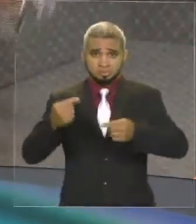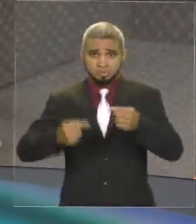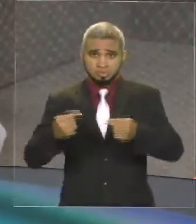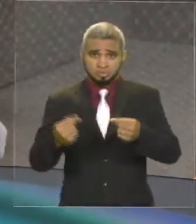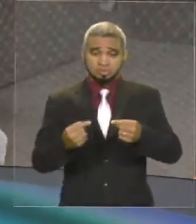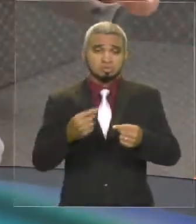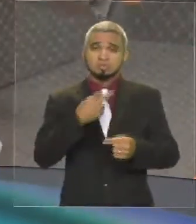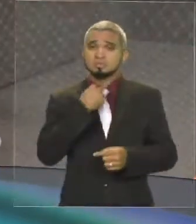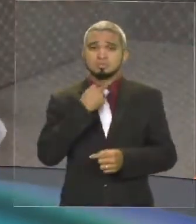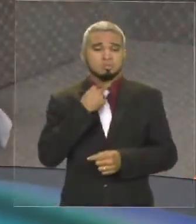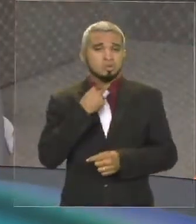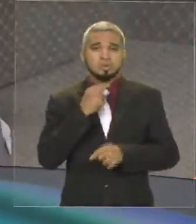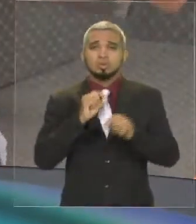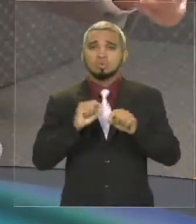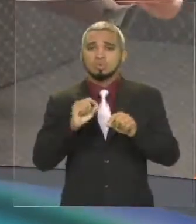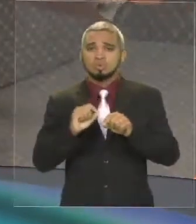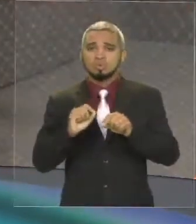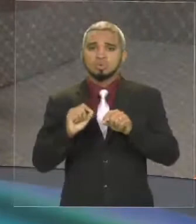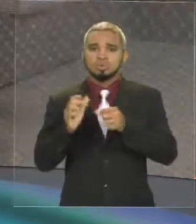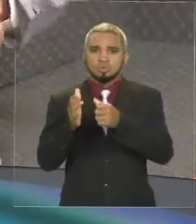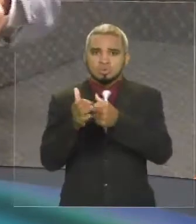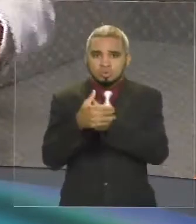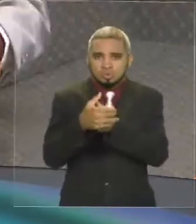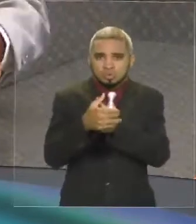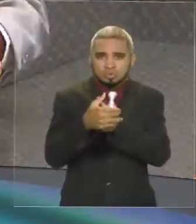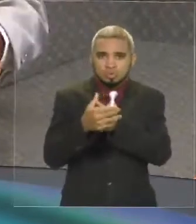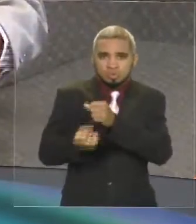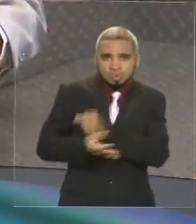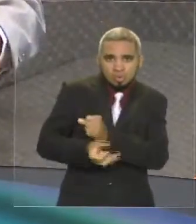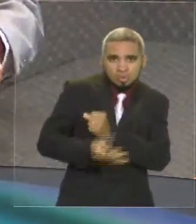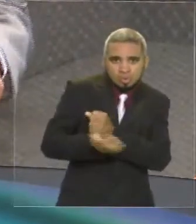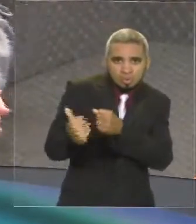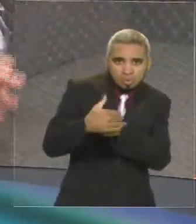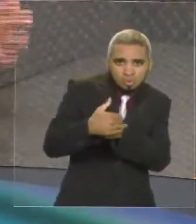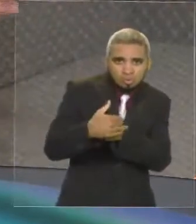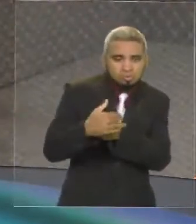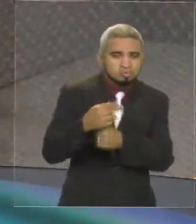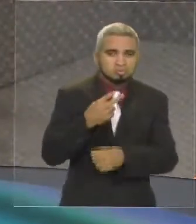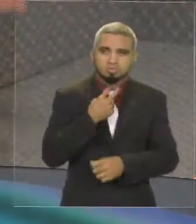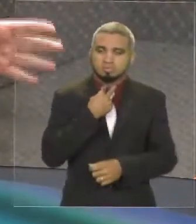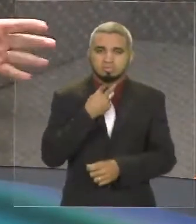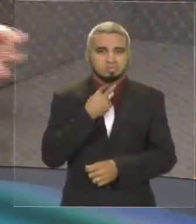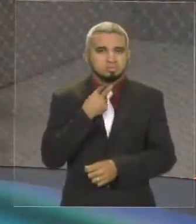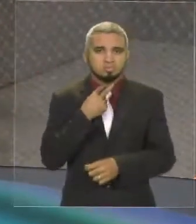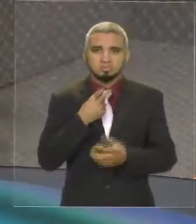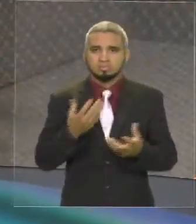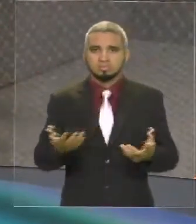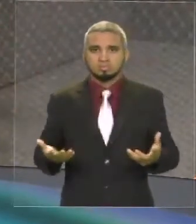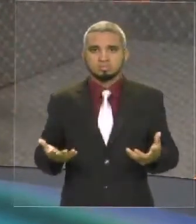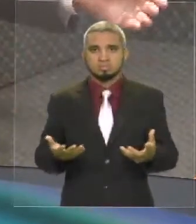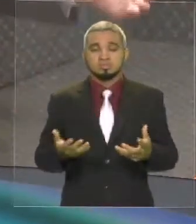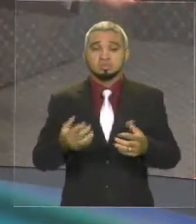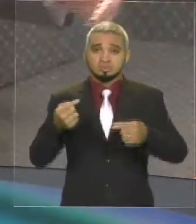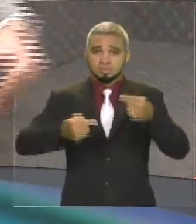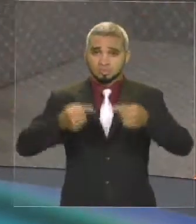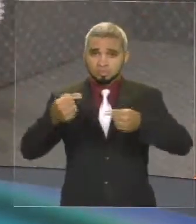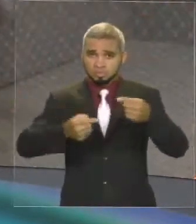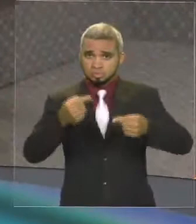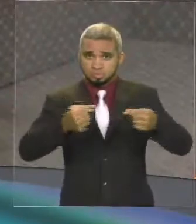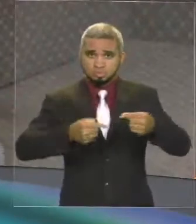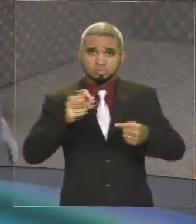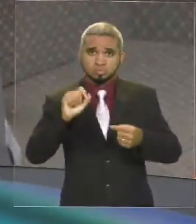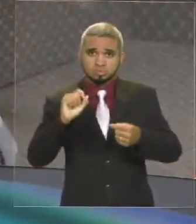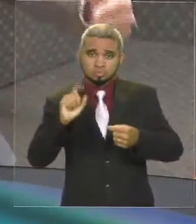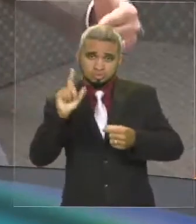apurar, denunciar para ser julgado, assim que deve ser a política. Mas a política é para construir, é para